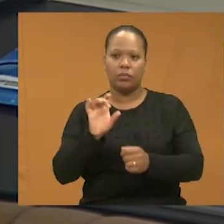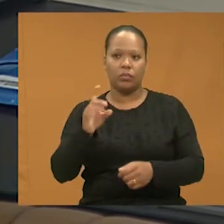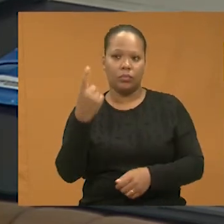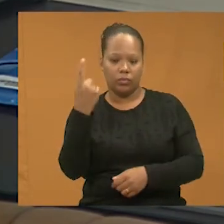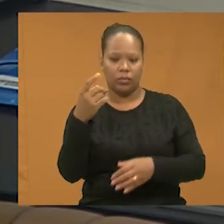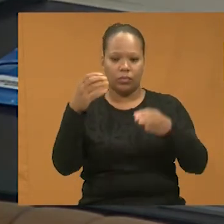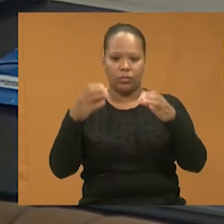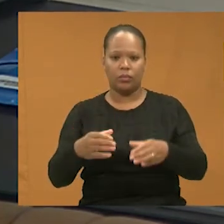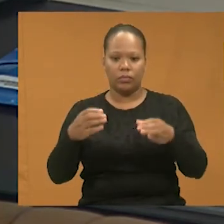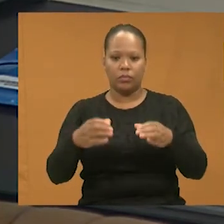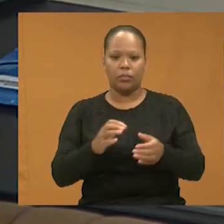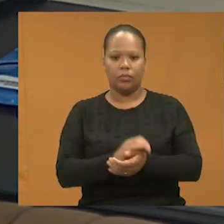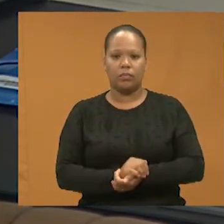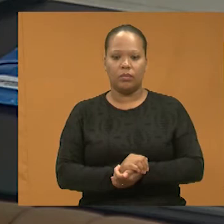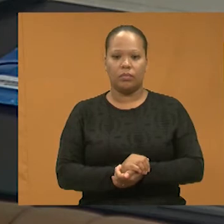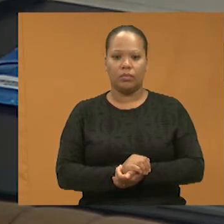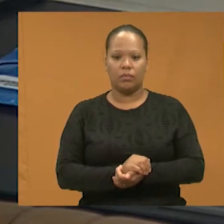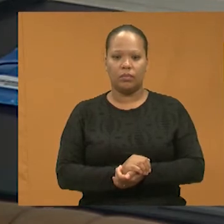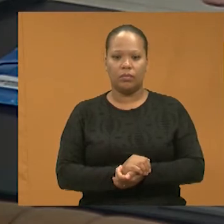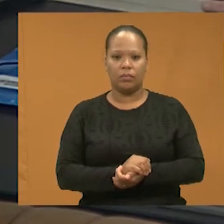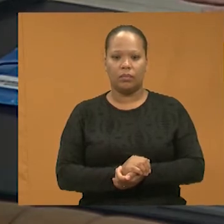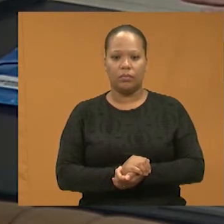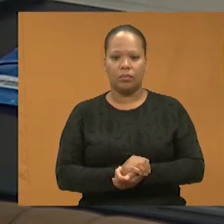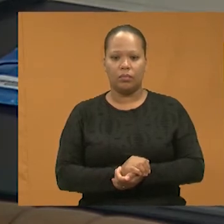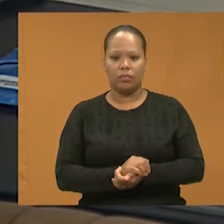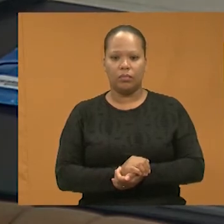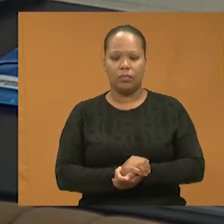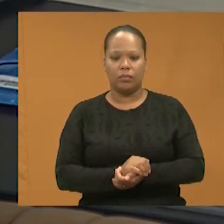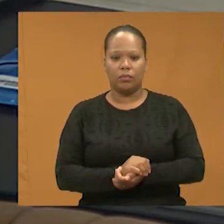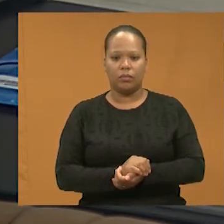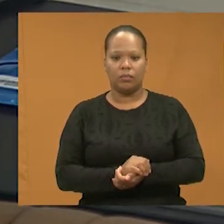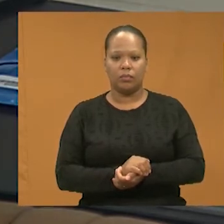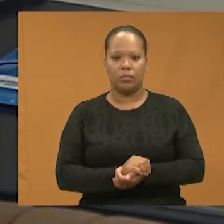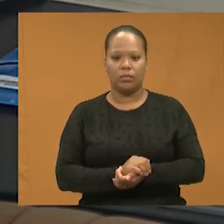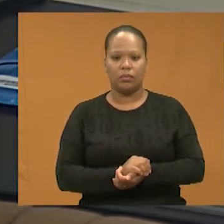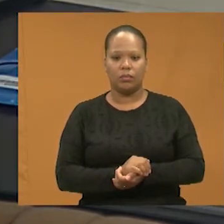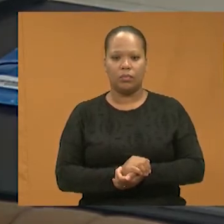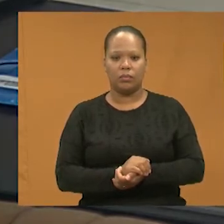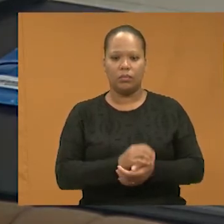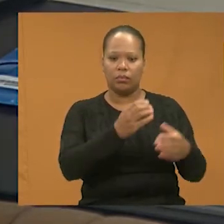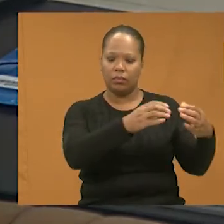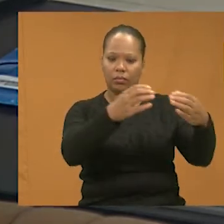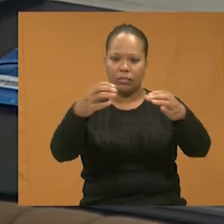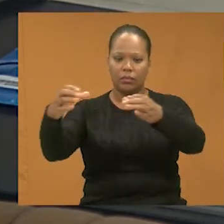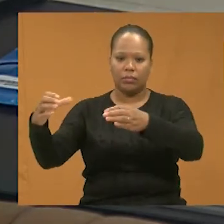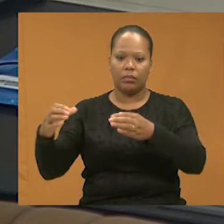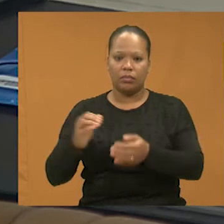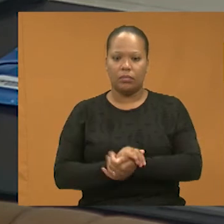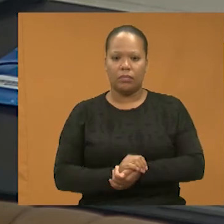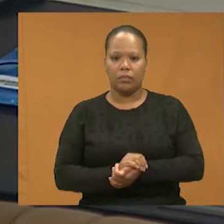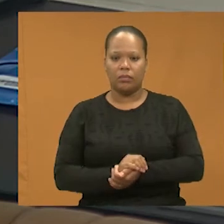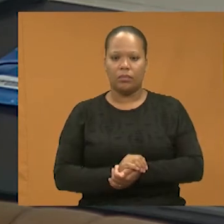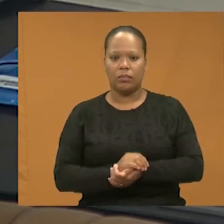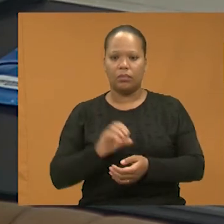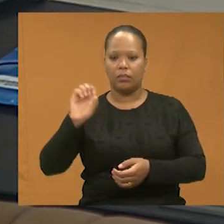informação. Ou se não, pede o pedido de informação para a cidade inteira. Aí coloca nos bairros, cidade inteira. Aí concordo. Mas quando é